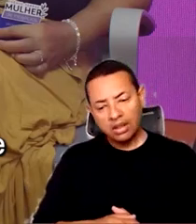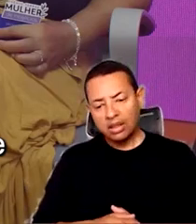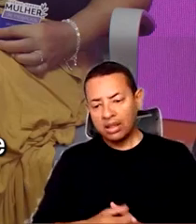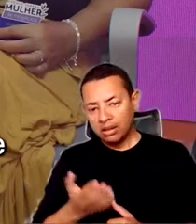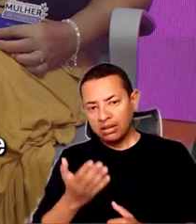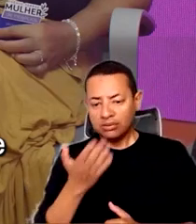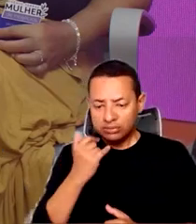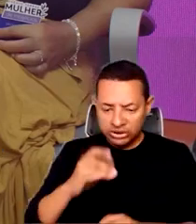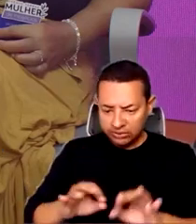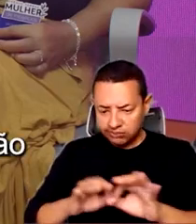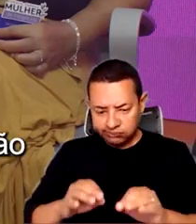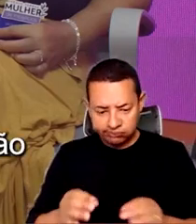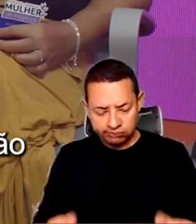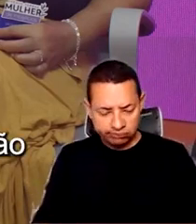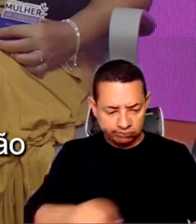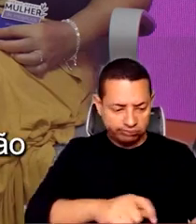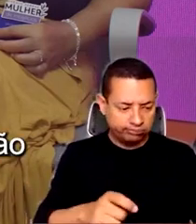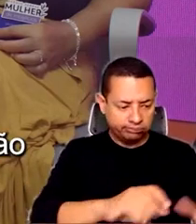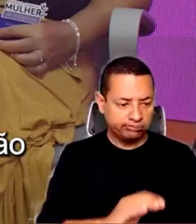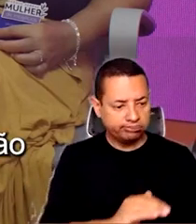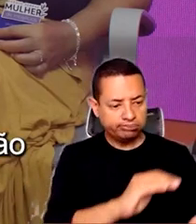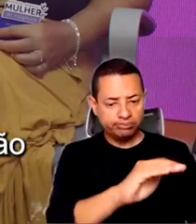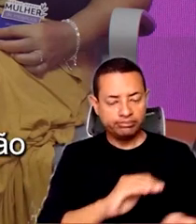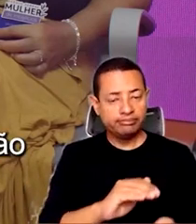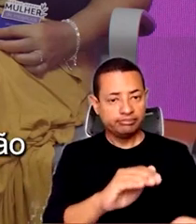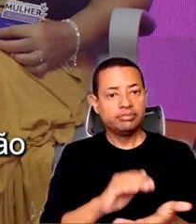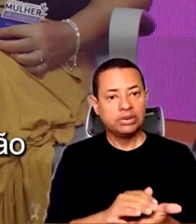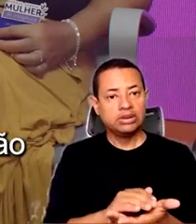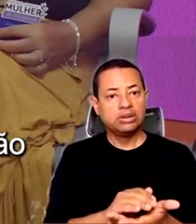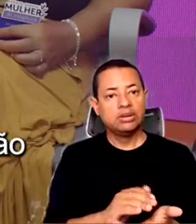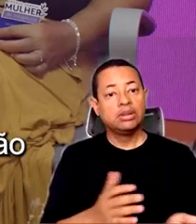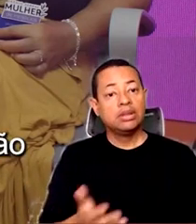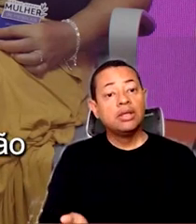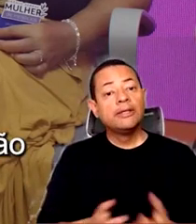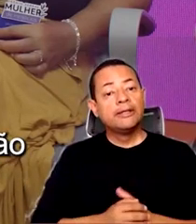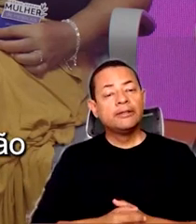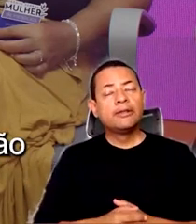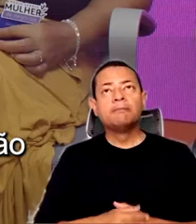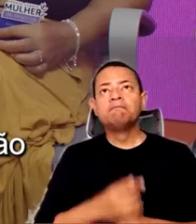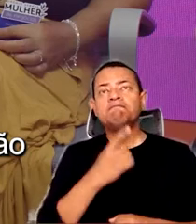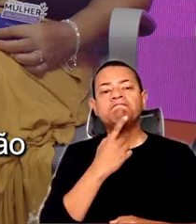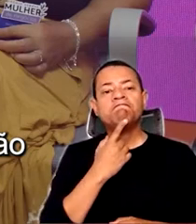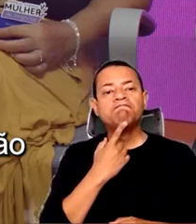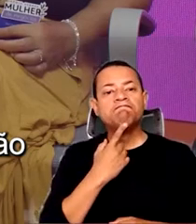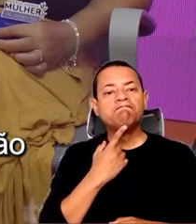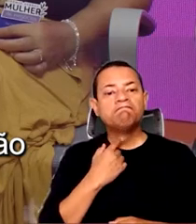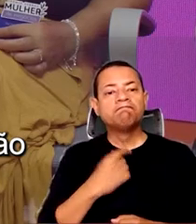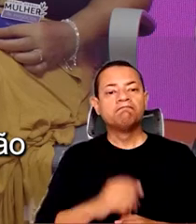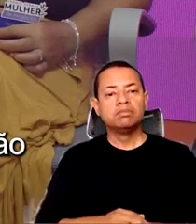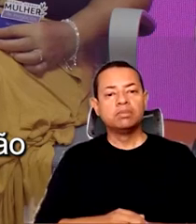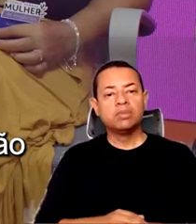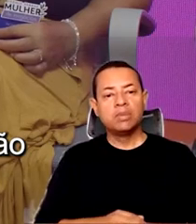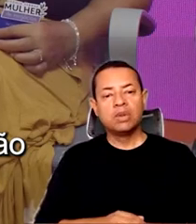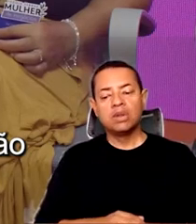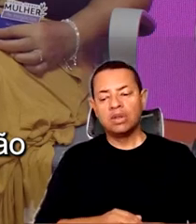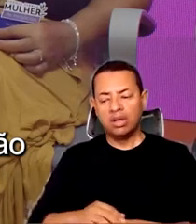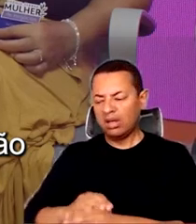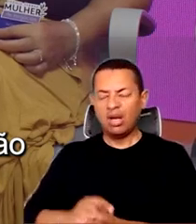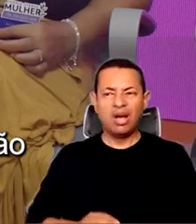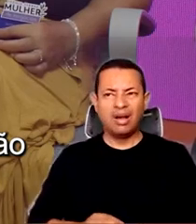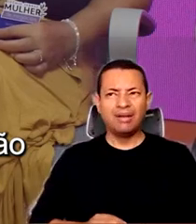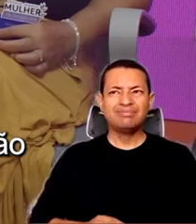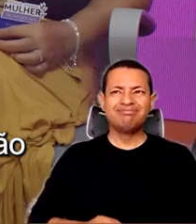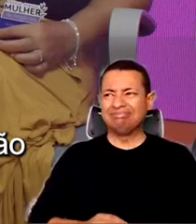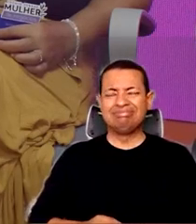fazer marmita e eu pus o meus sonhos eh eu pus ele debaixo de um balai eu não